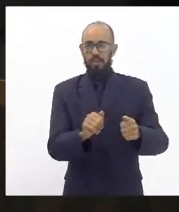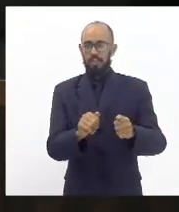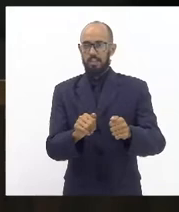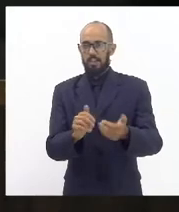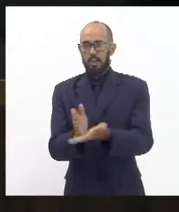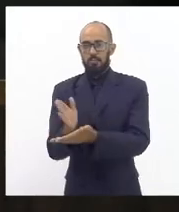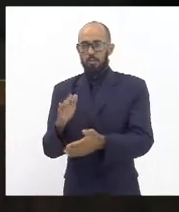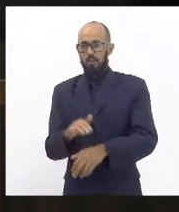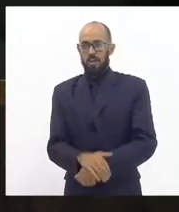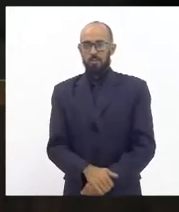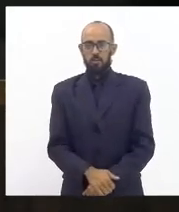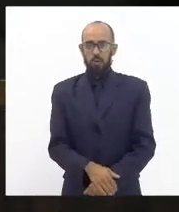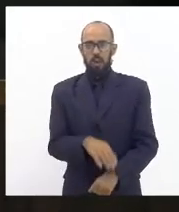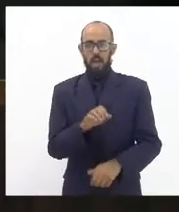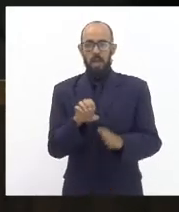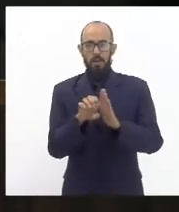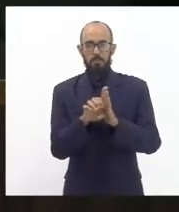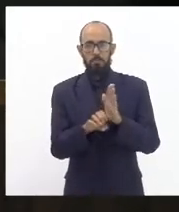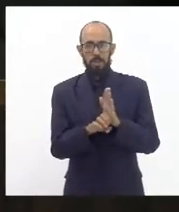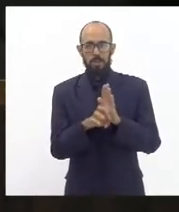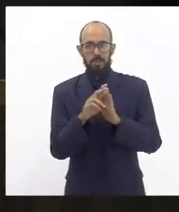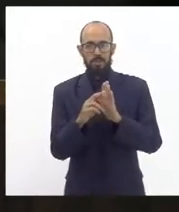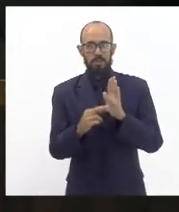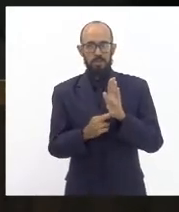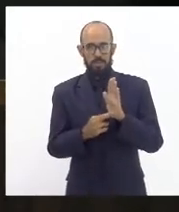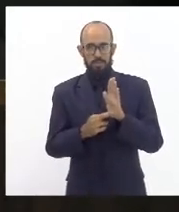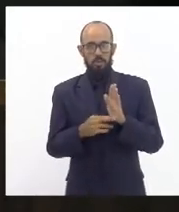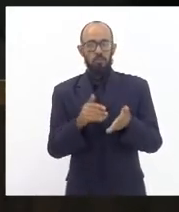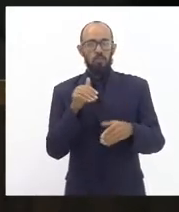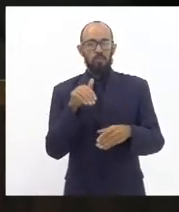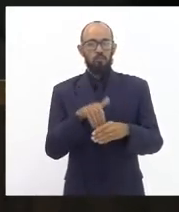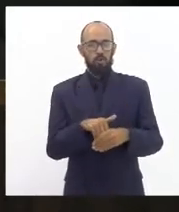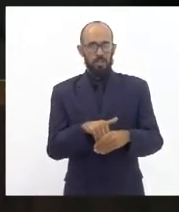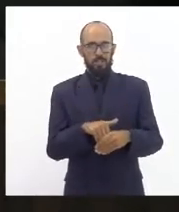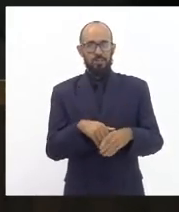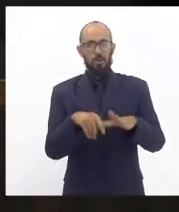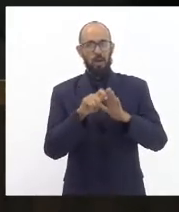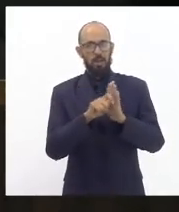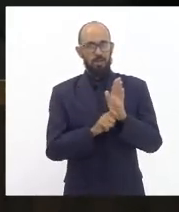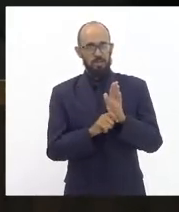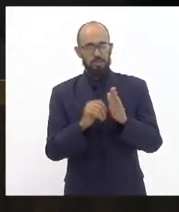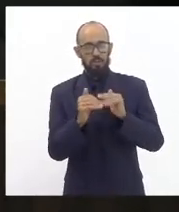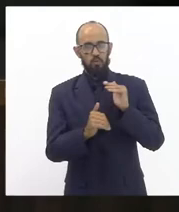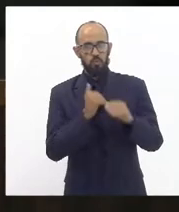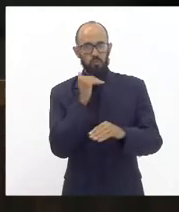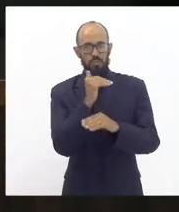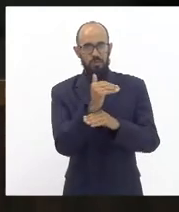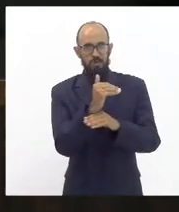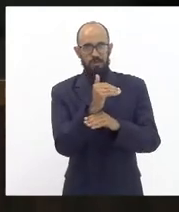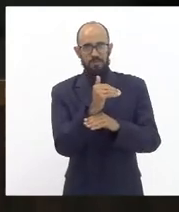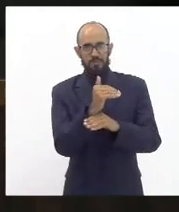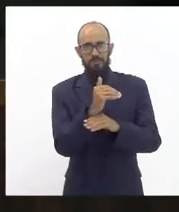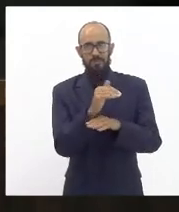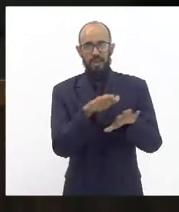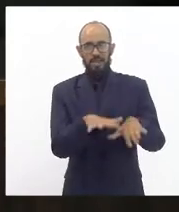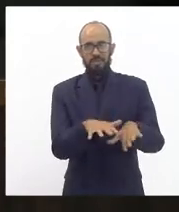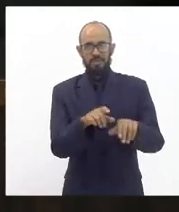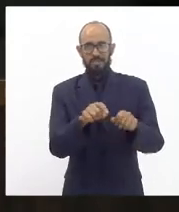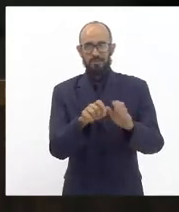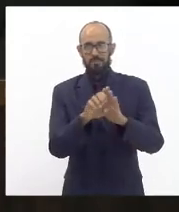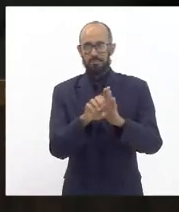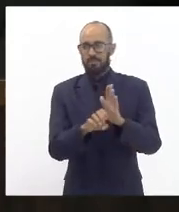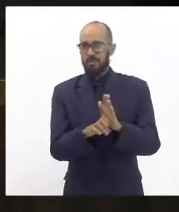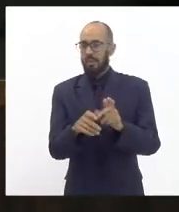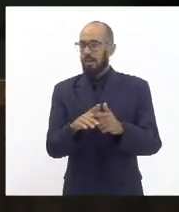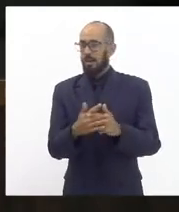estão aprovada a emenda de redação em votação a redação do vencido assim emendado